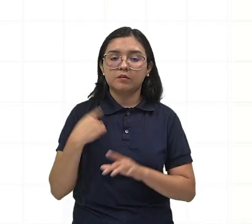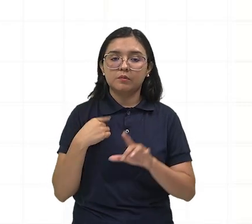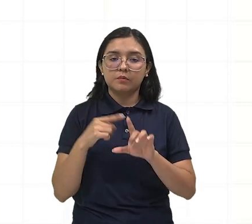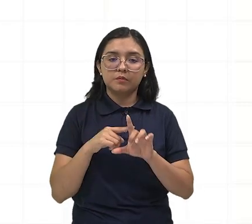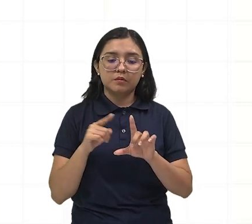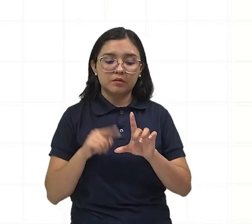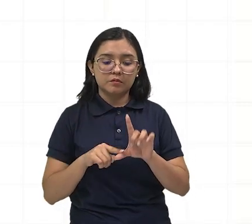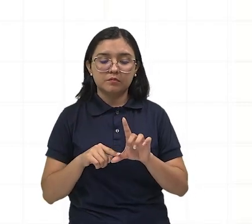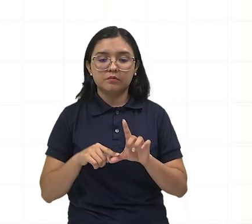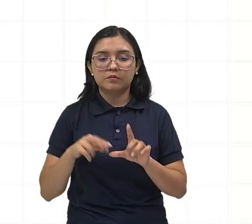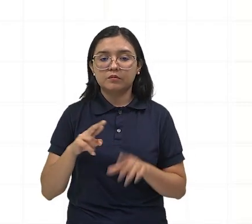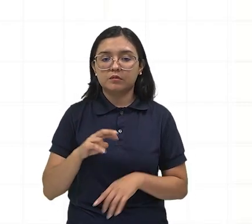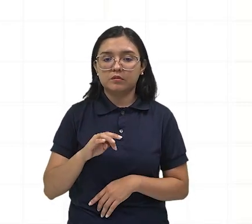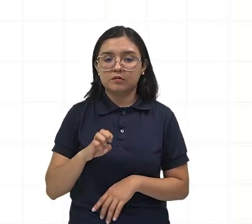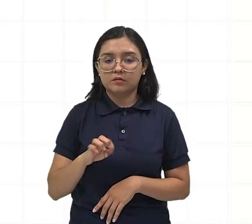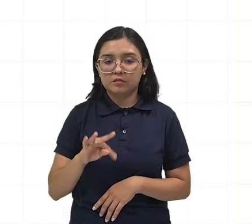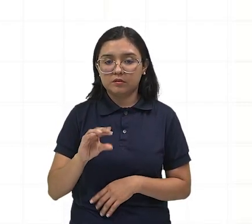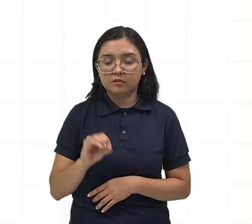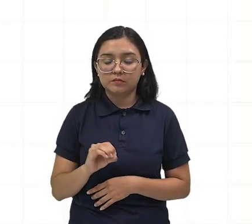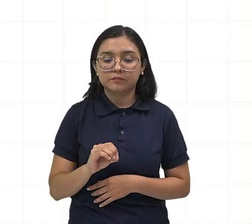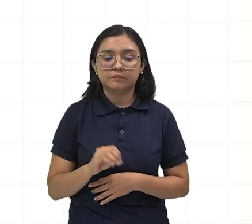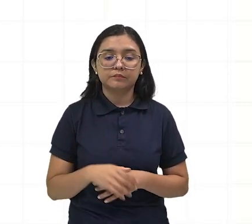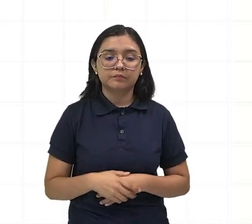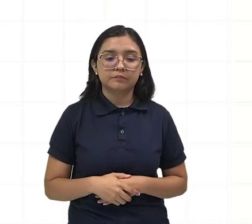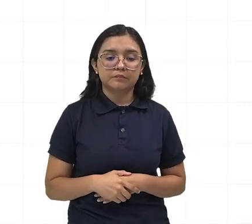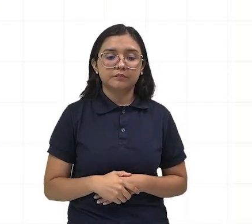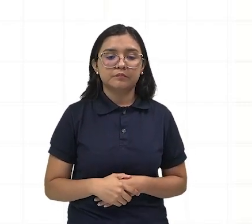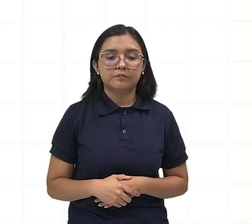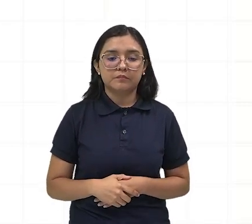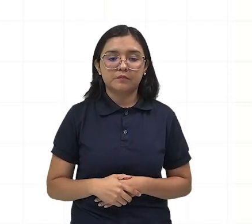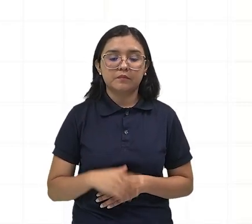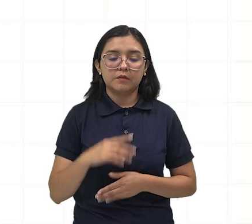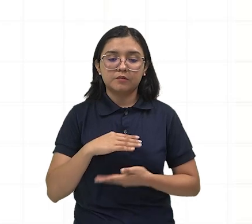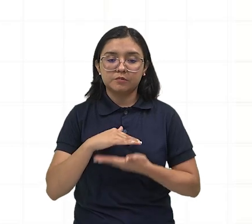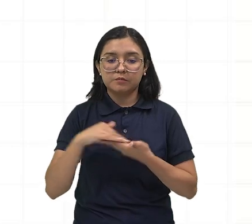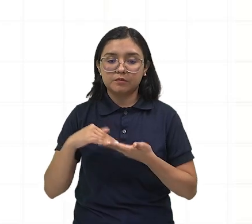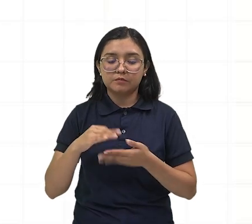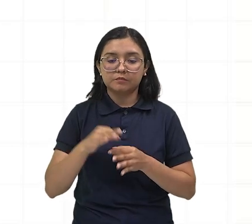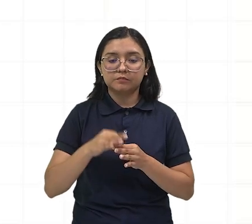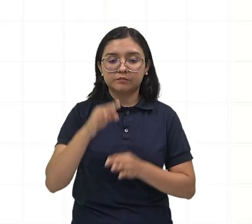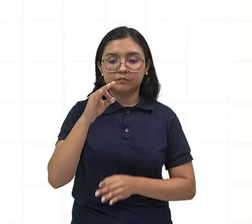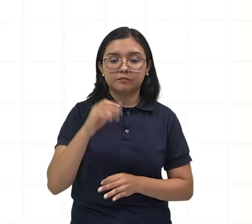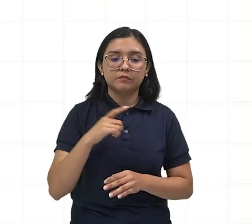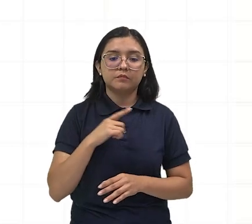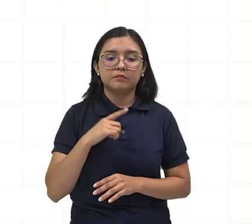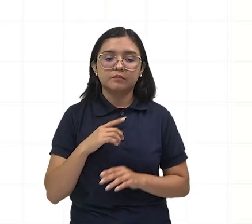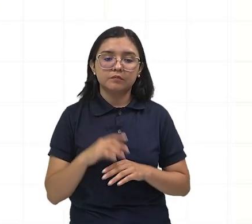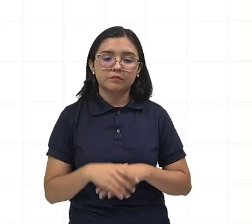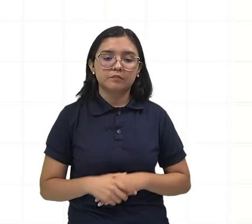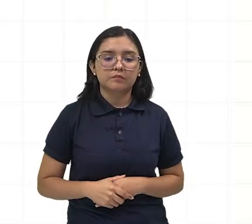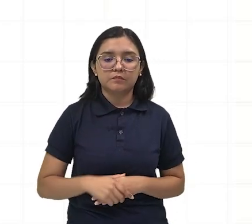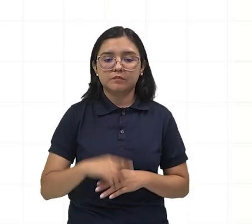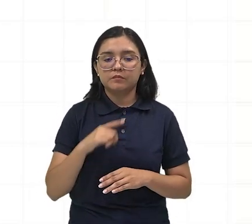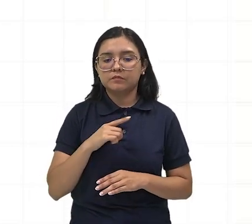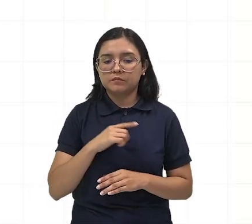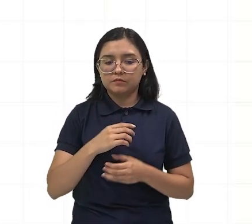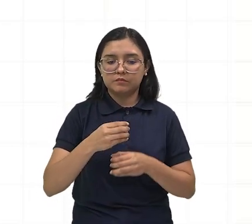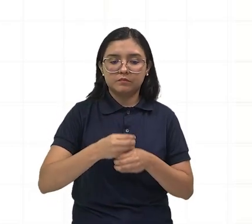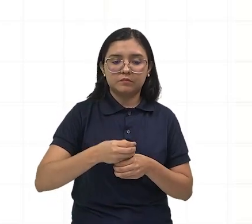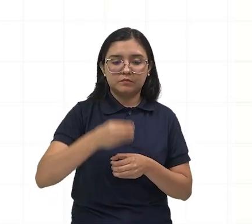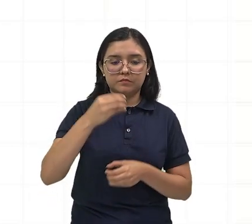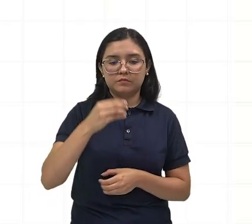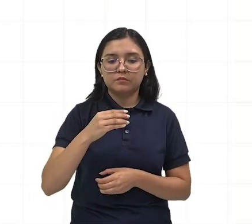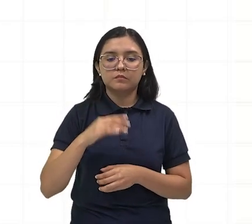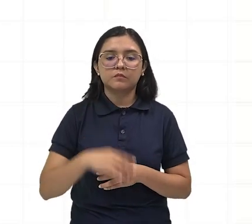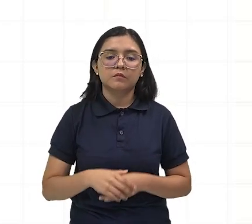nós já veremos isso bem direitinho, né, aos planos das bases, temos um cilindro circular oblíquo. Se